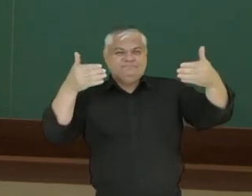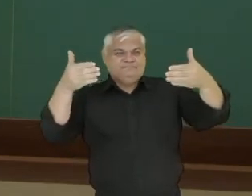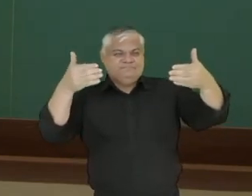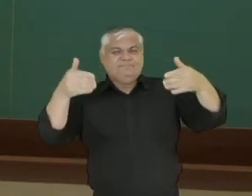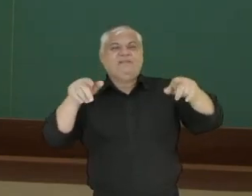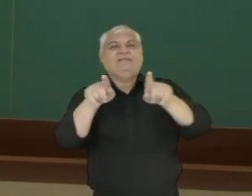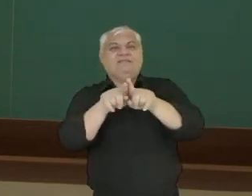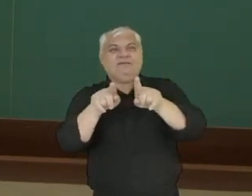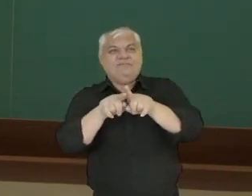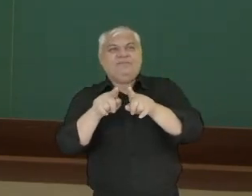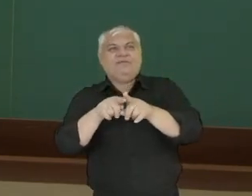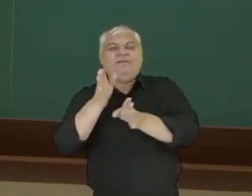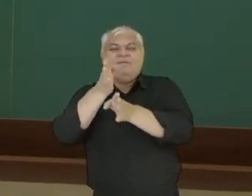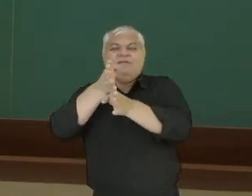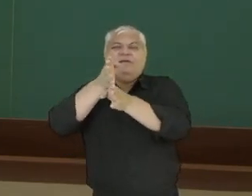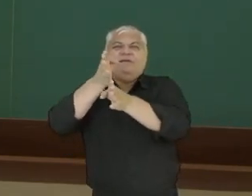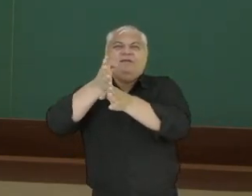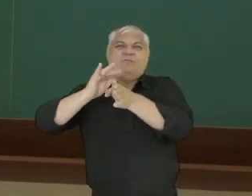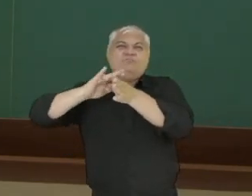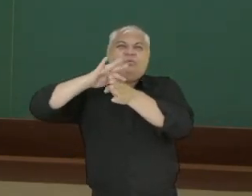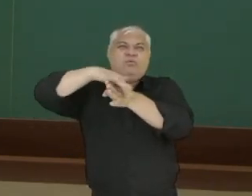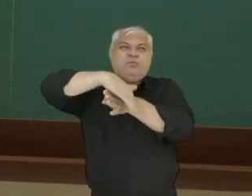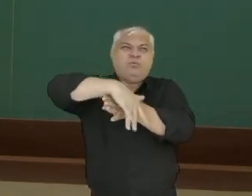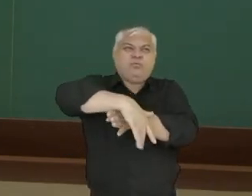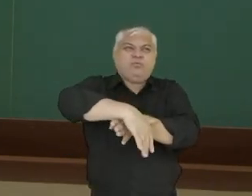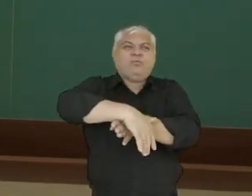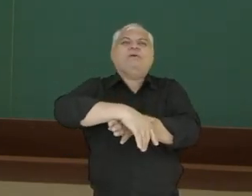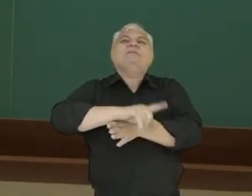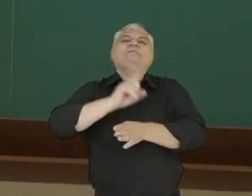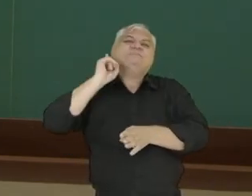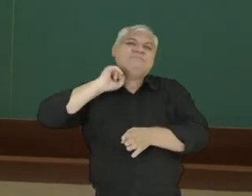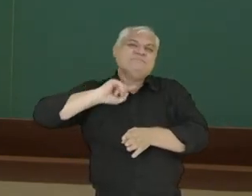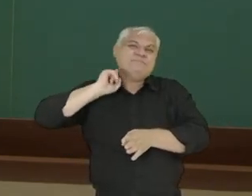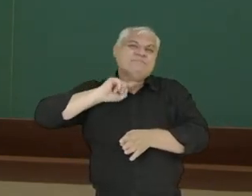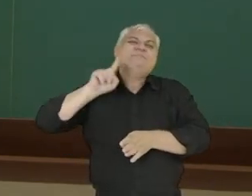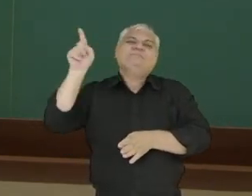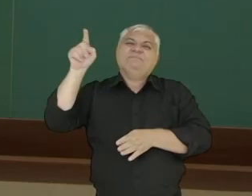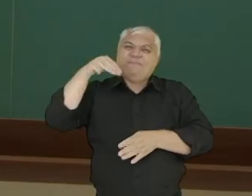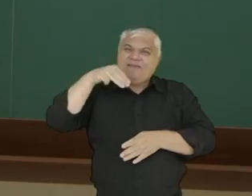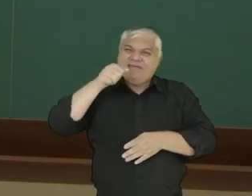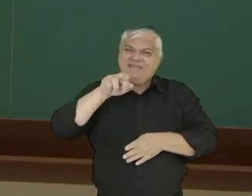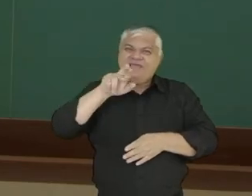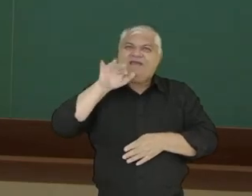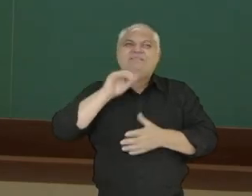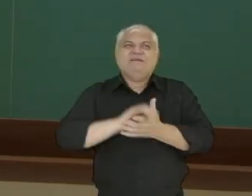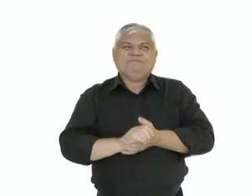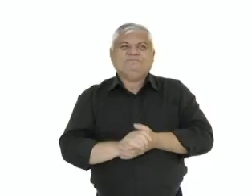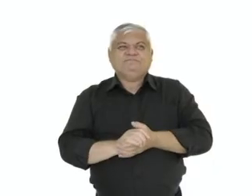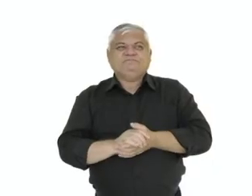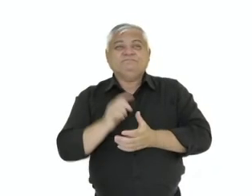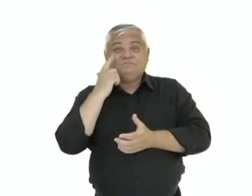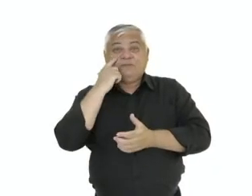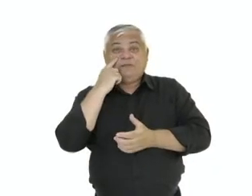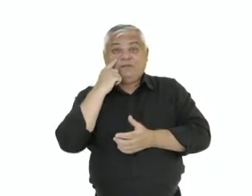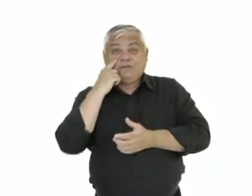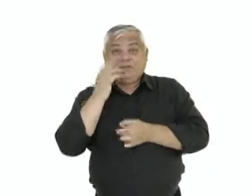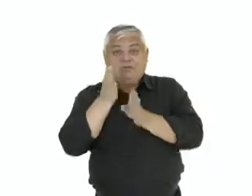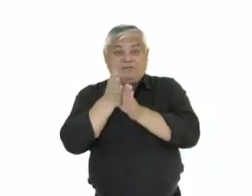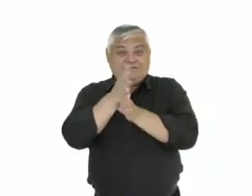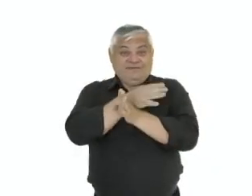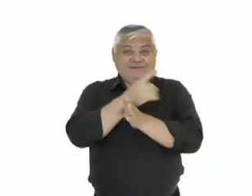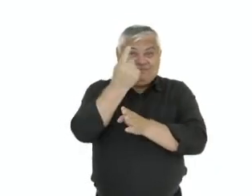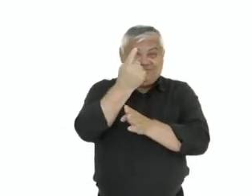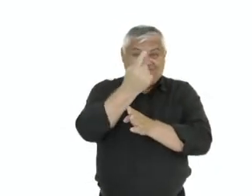de barragens, aqui ó, numa área de Mariana, Minas Gerais. A figura do lado esquerdo da